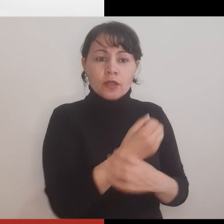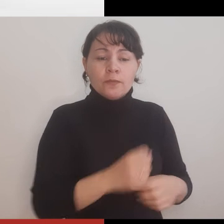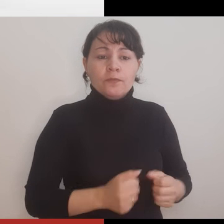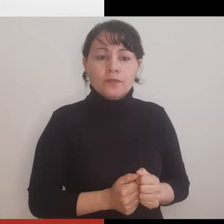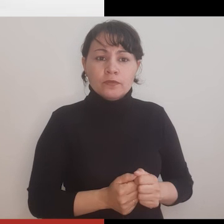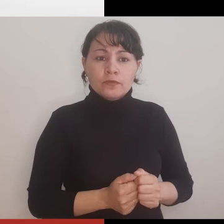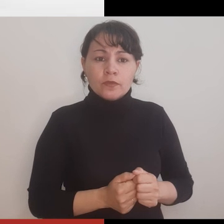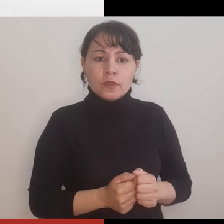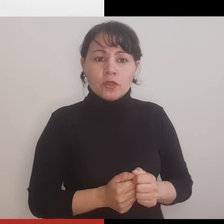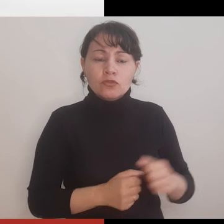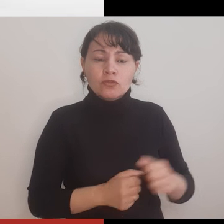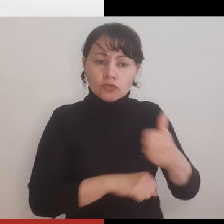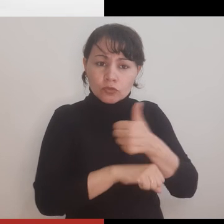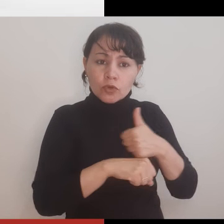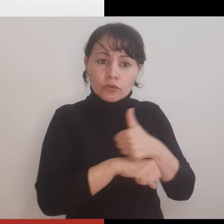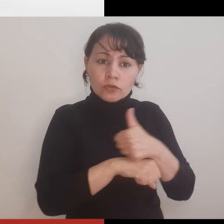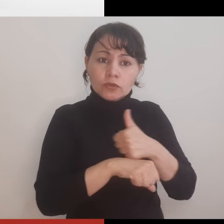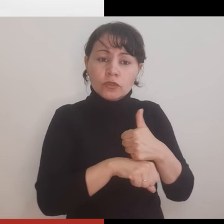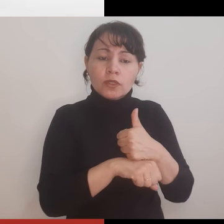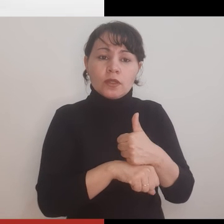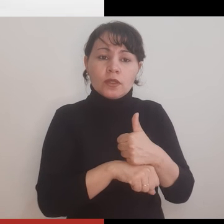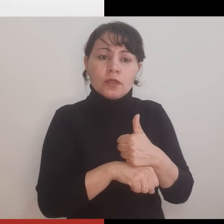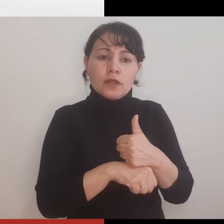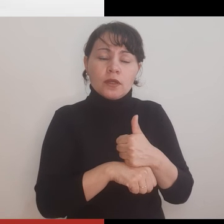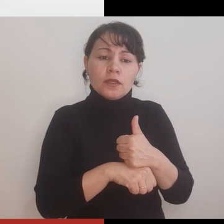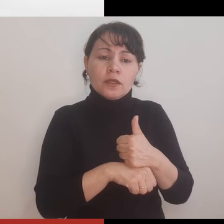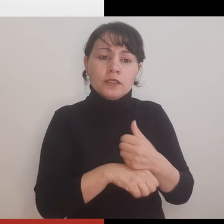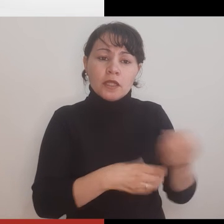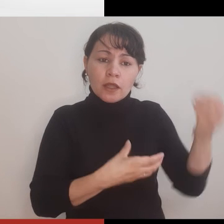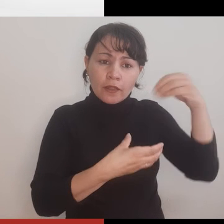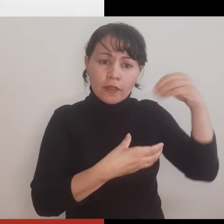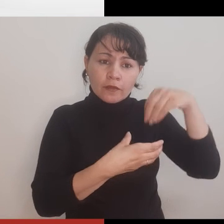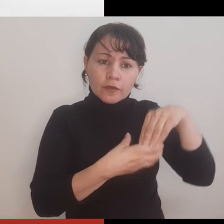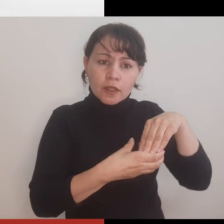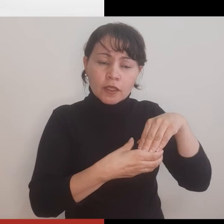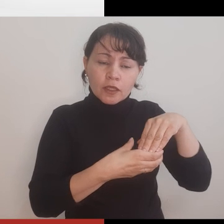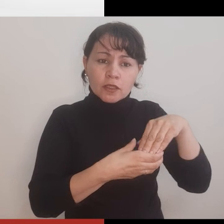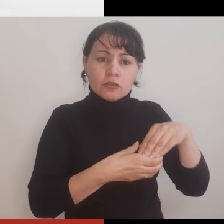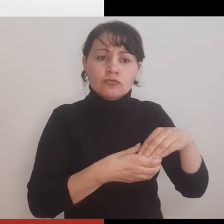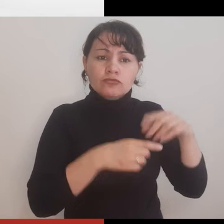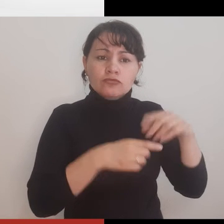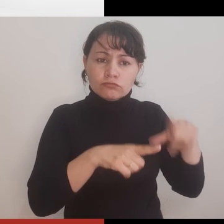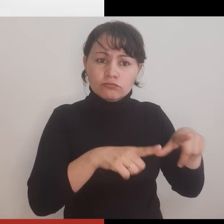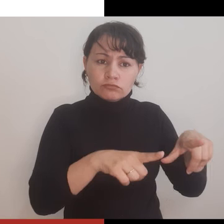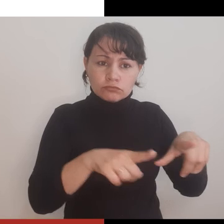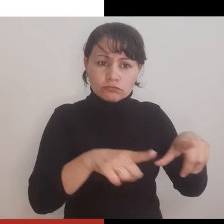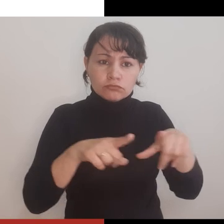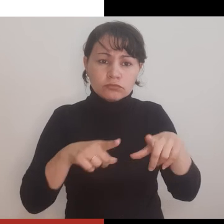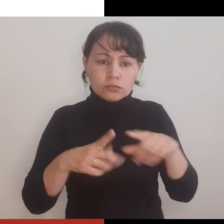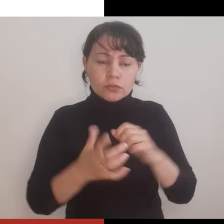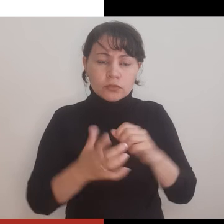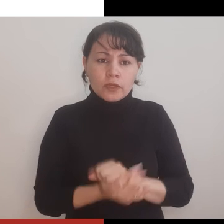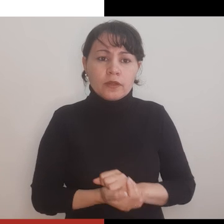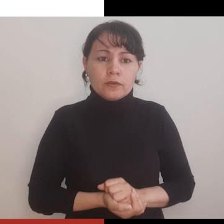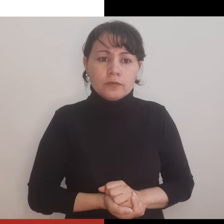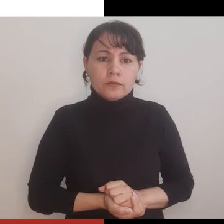segurança dos profissionais dentro dessas unidades.